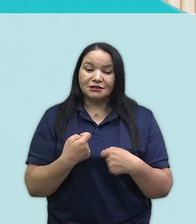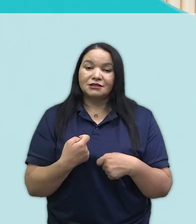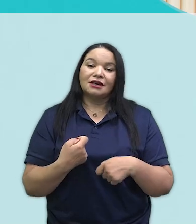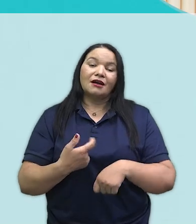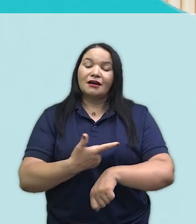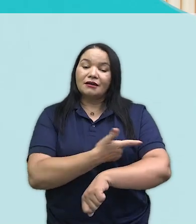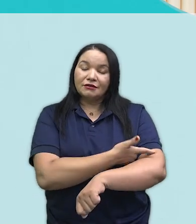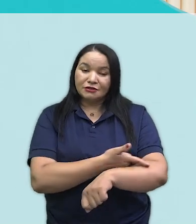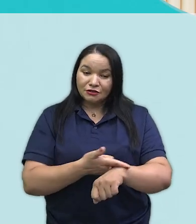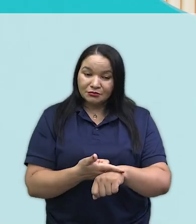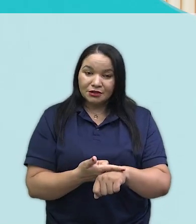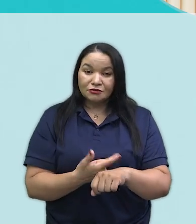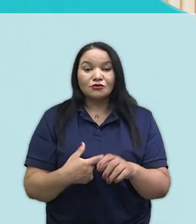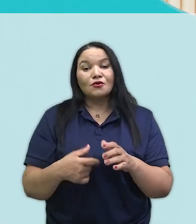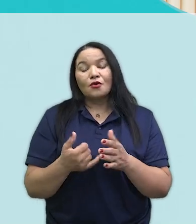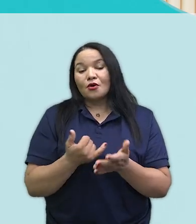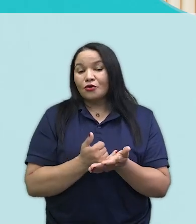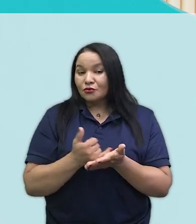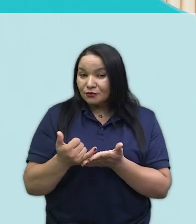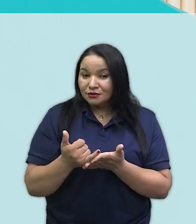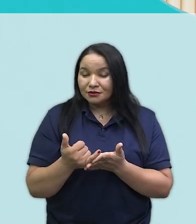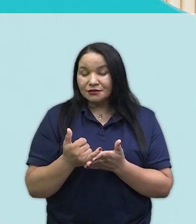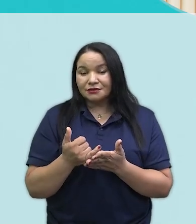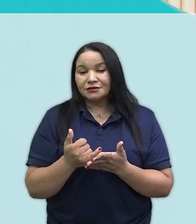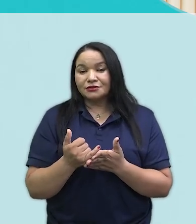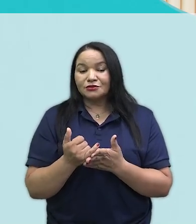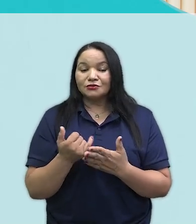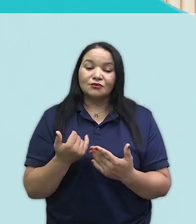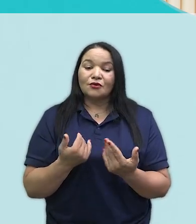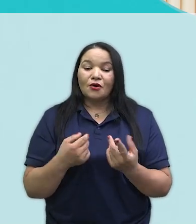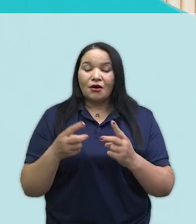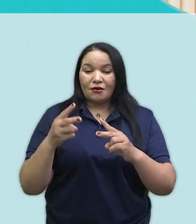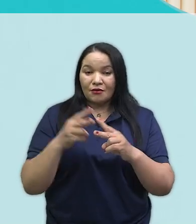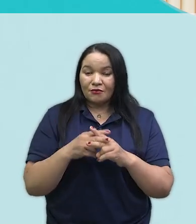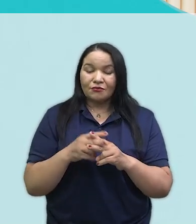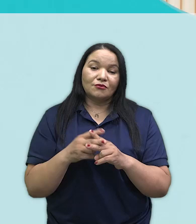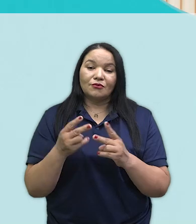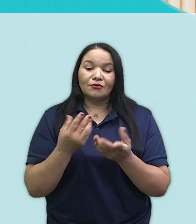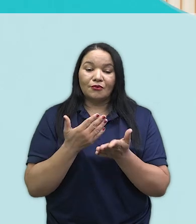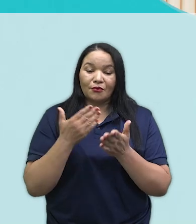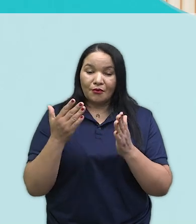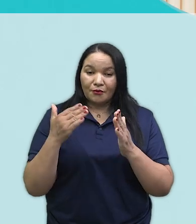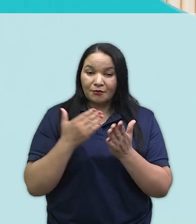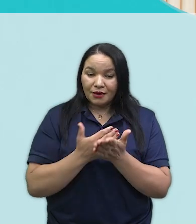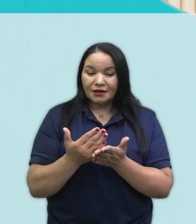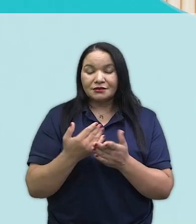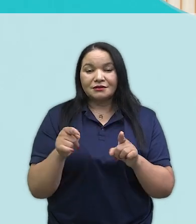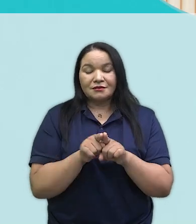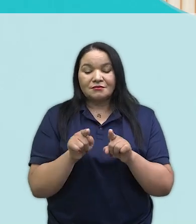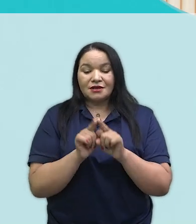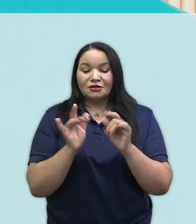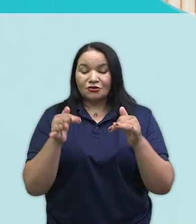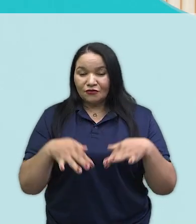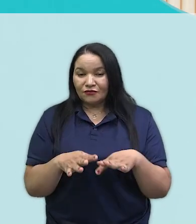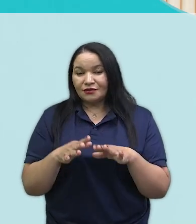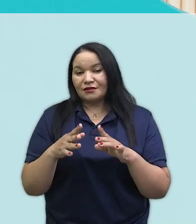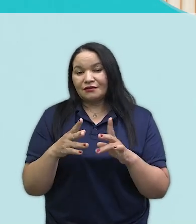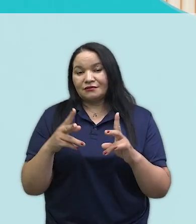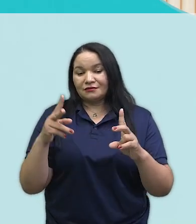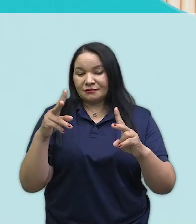chego, cumprimento no início, né? Quando eu entro na luta, cumprimento no início. No final da luta,